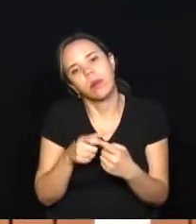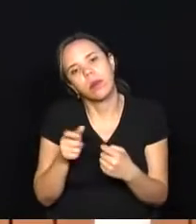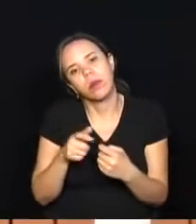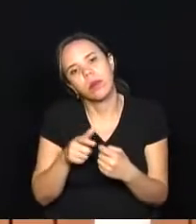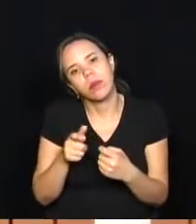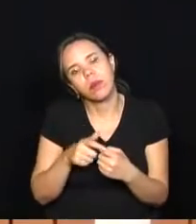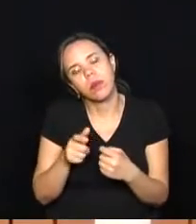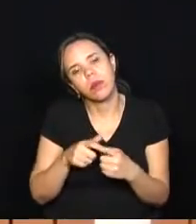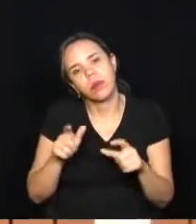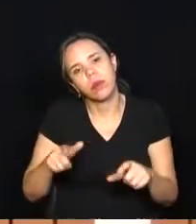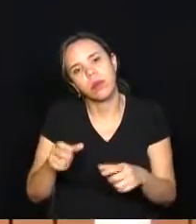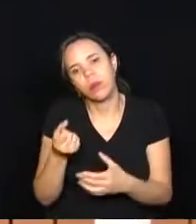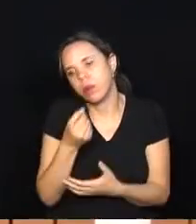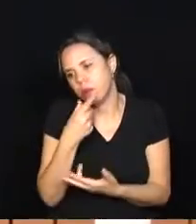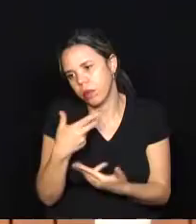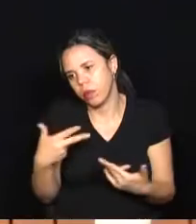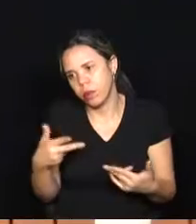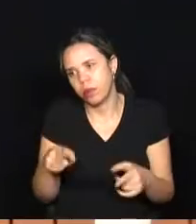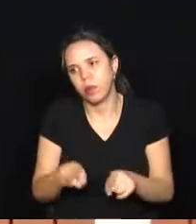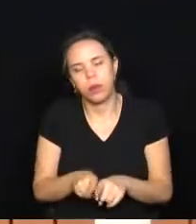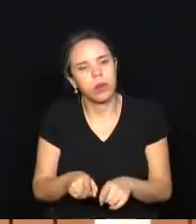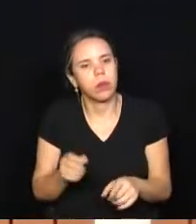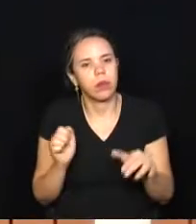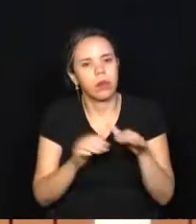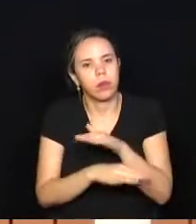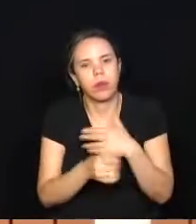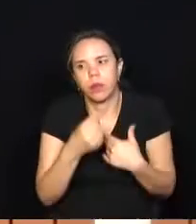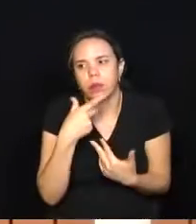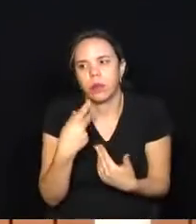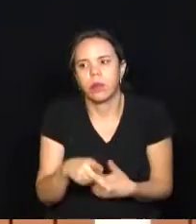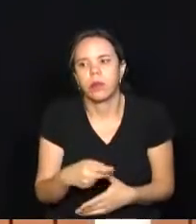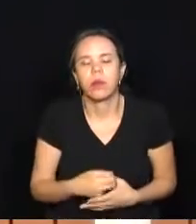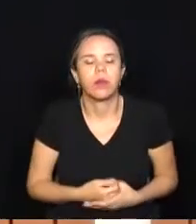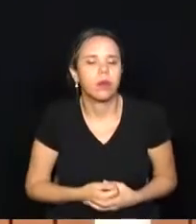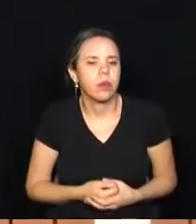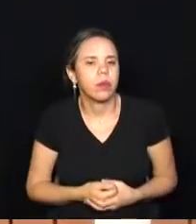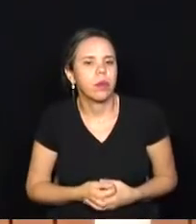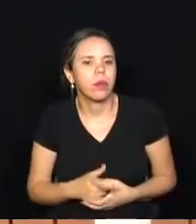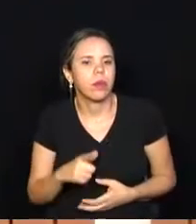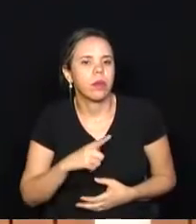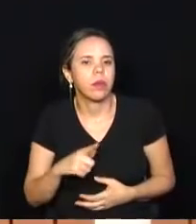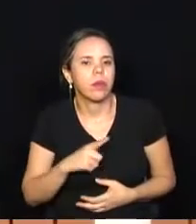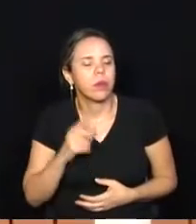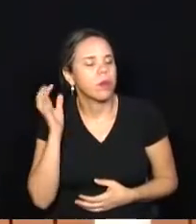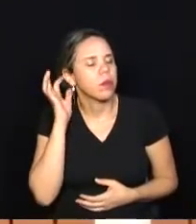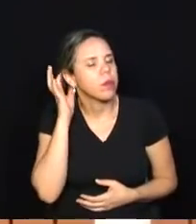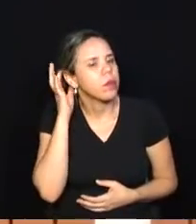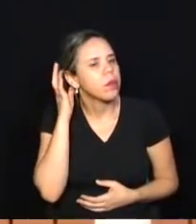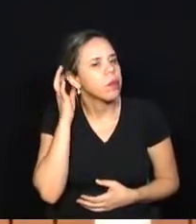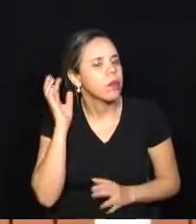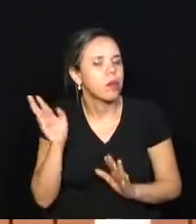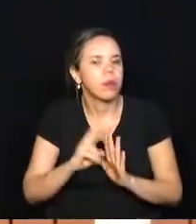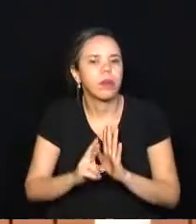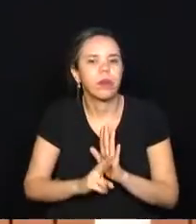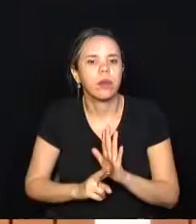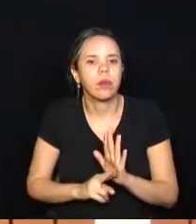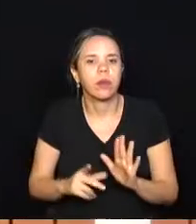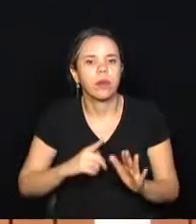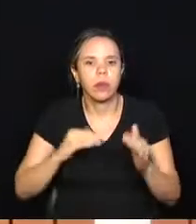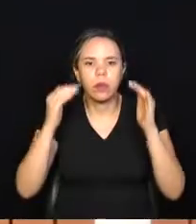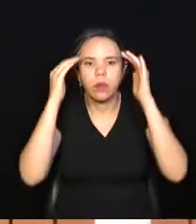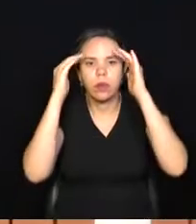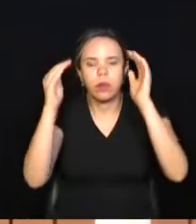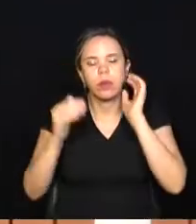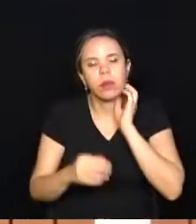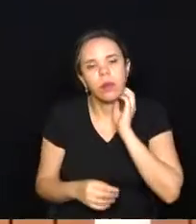uma área de farmácia, onde você guarda seus medicamentos. Então, você tem normas que você tem que seguir, né?